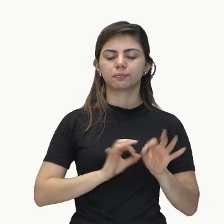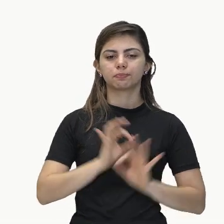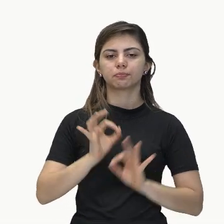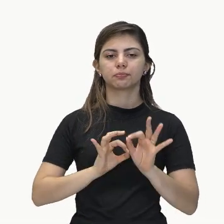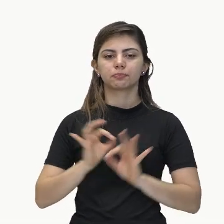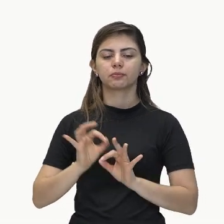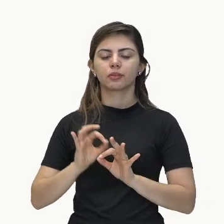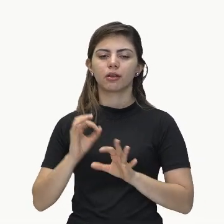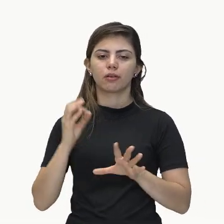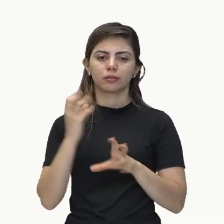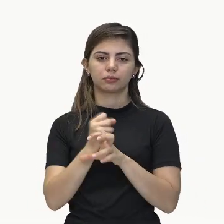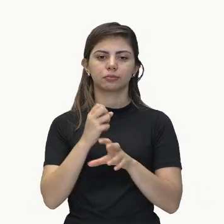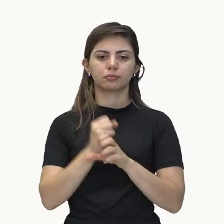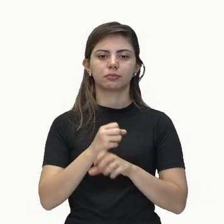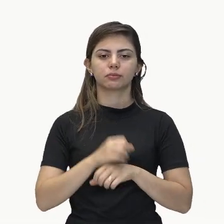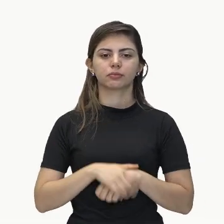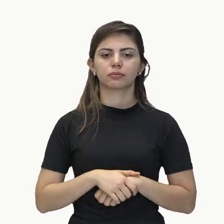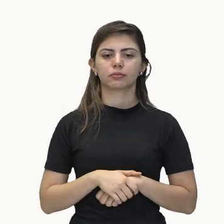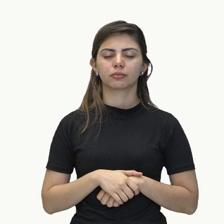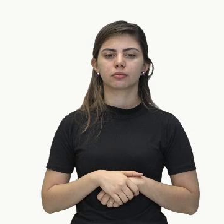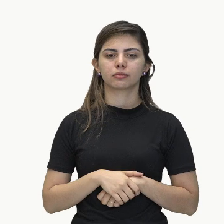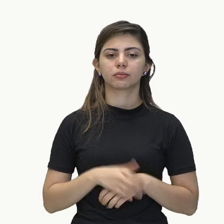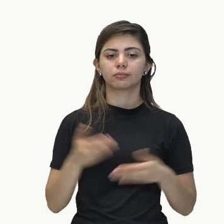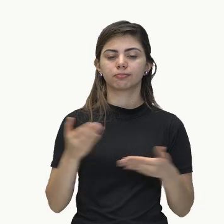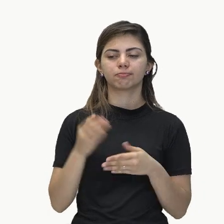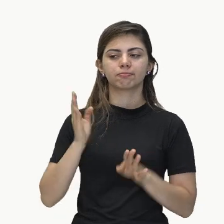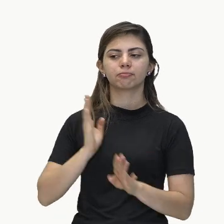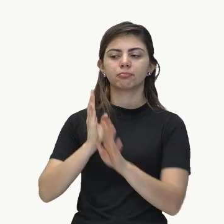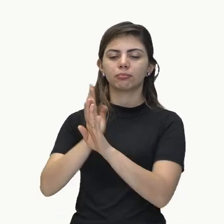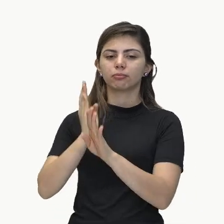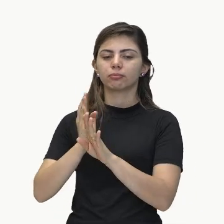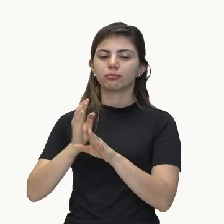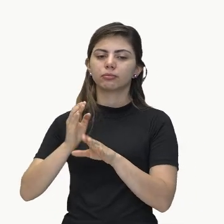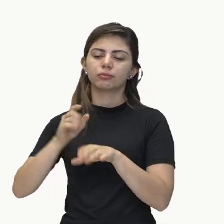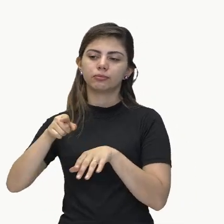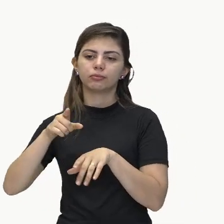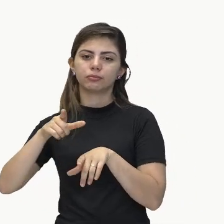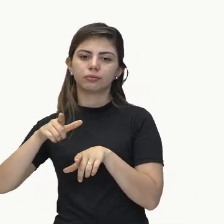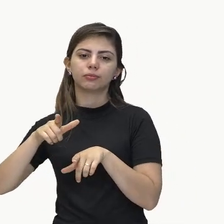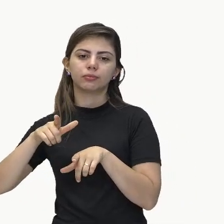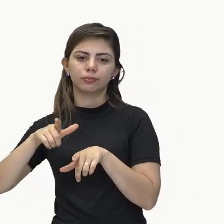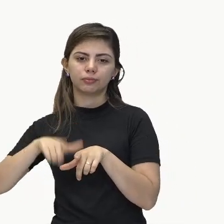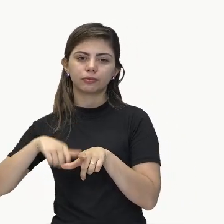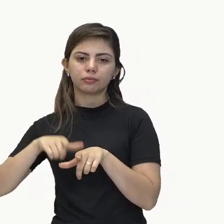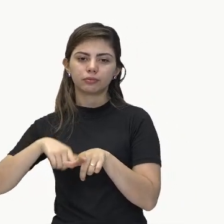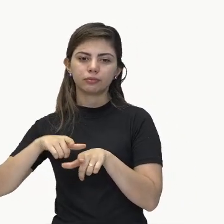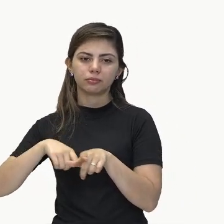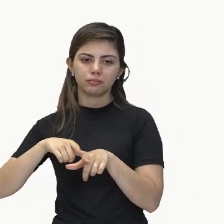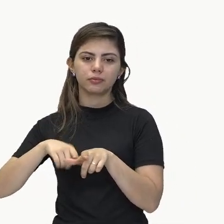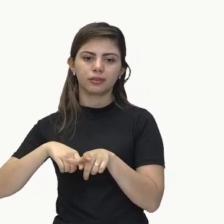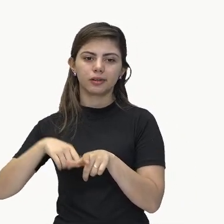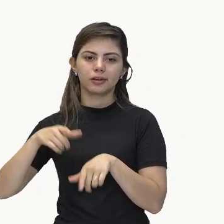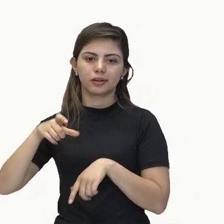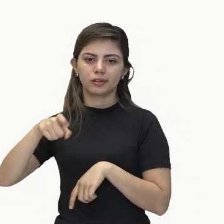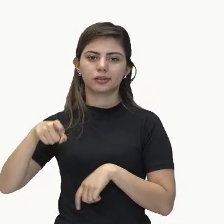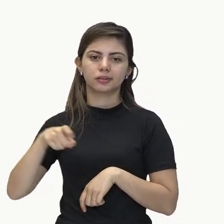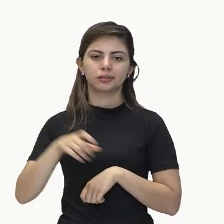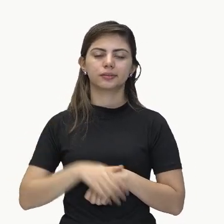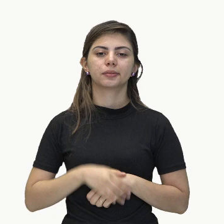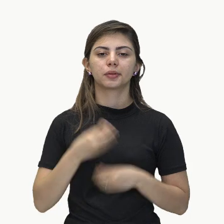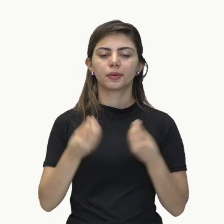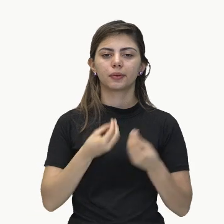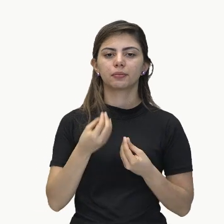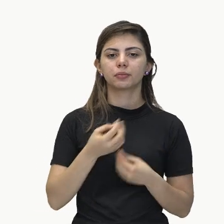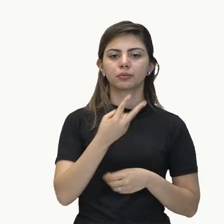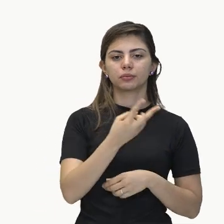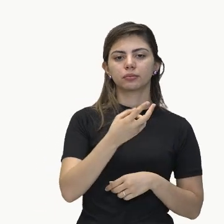fazer a nossa segunda. Achar aí agora o valor do x. Então, 2x mais 7 vezes